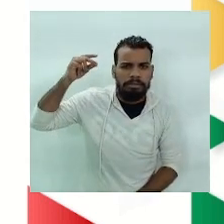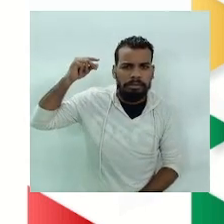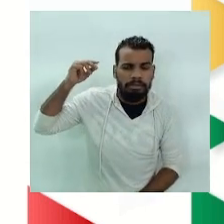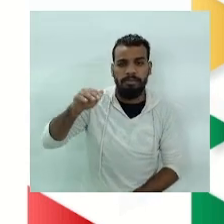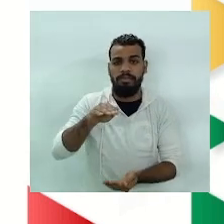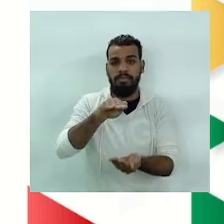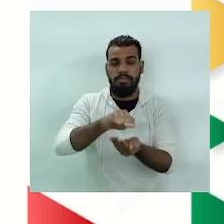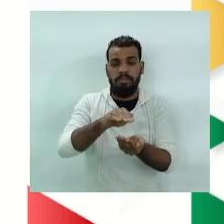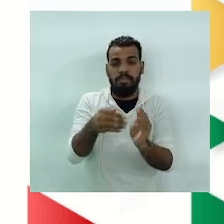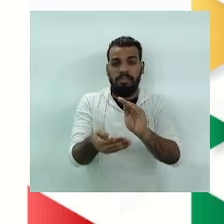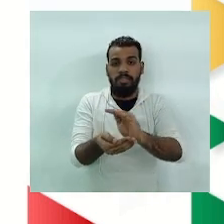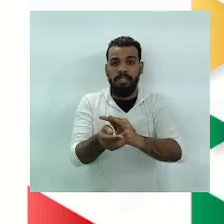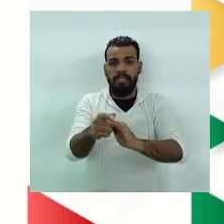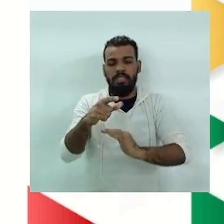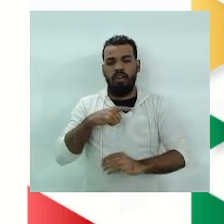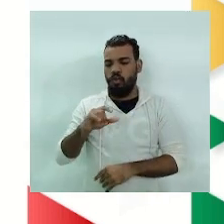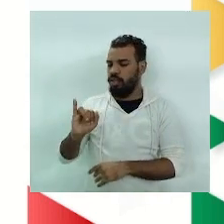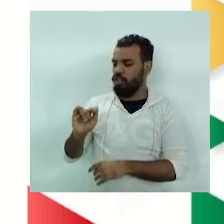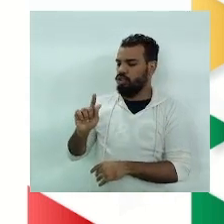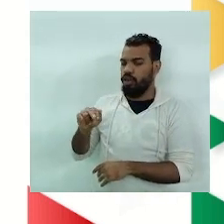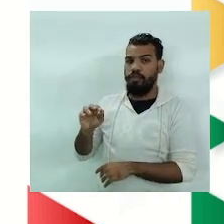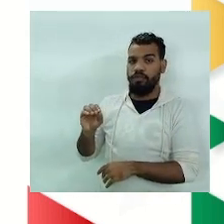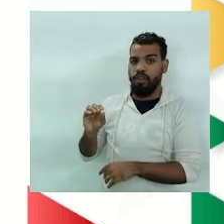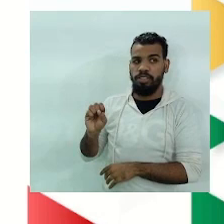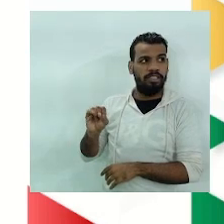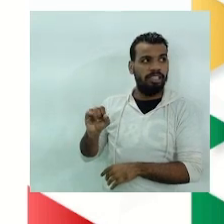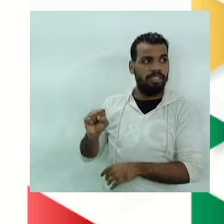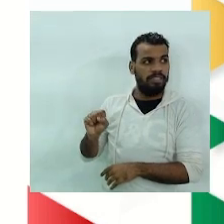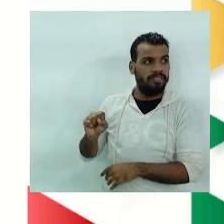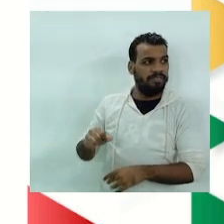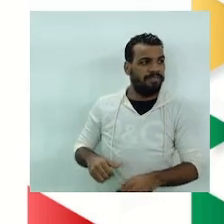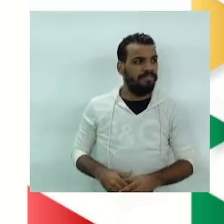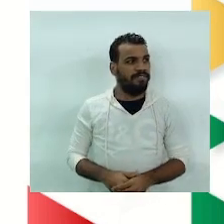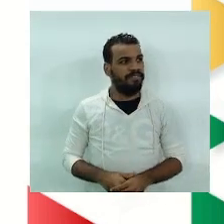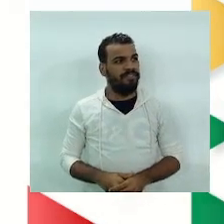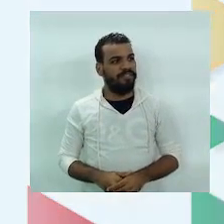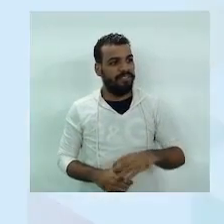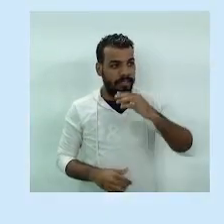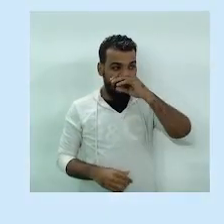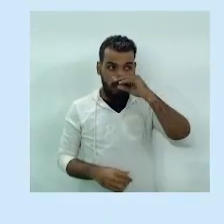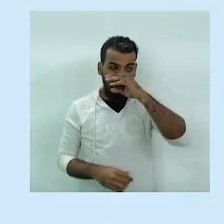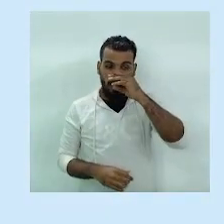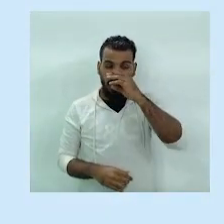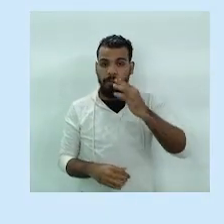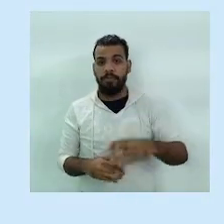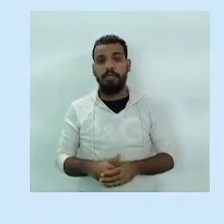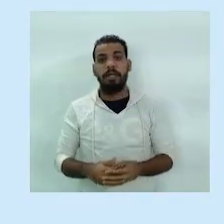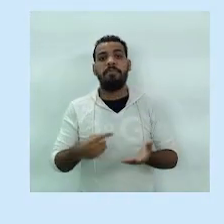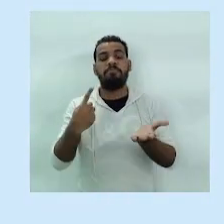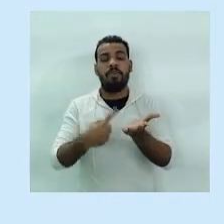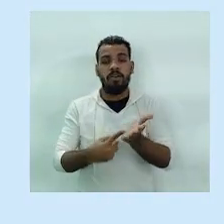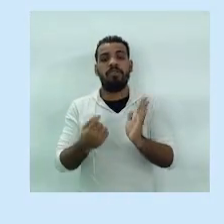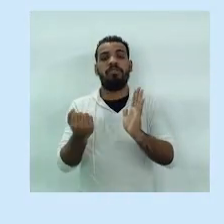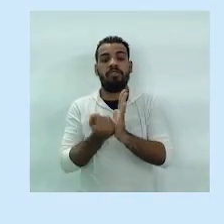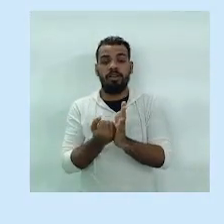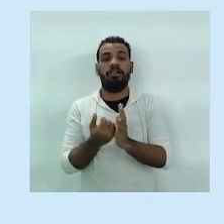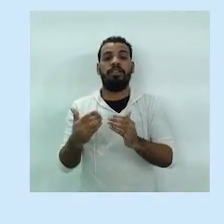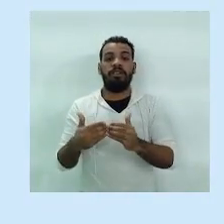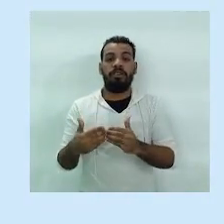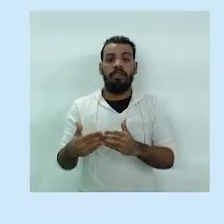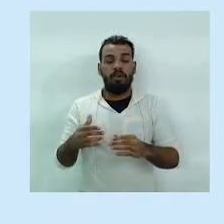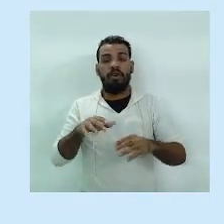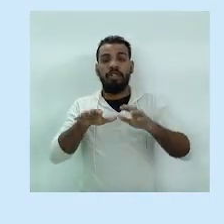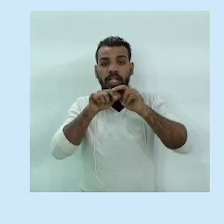são conhecidos como icnofósseis, tá certo? Então existem marcas e vestígios por onde passam